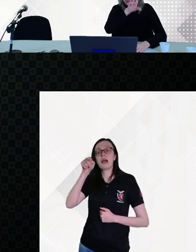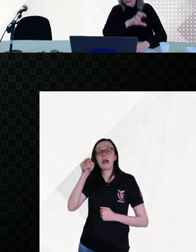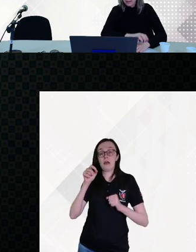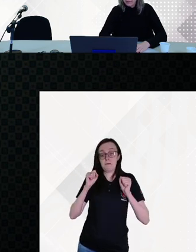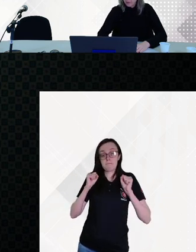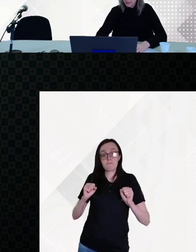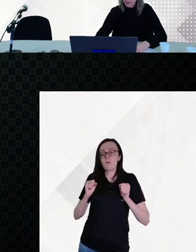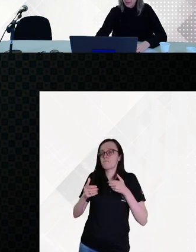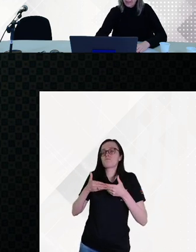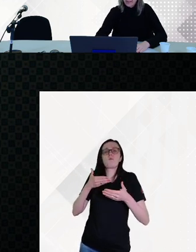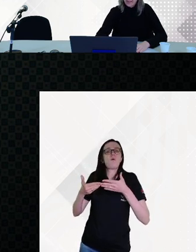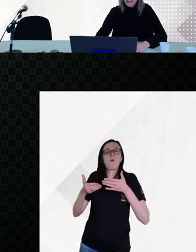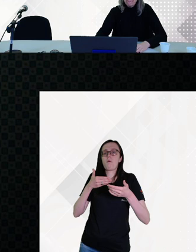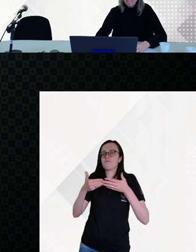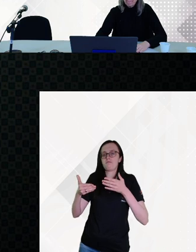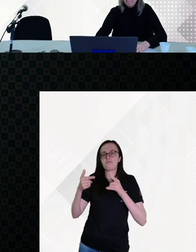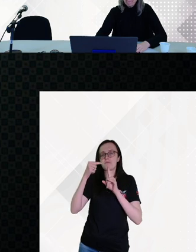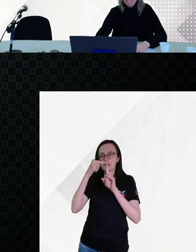qualquer nível